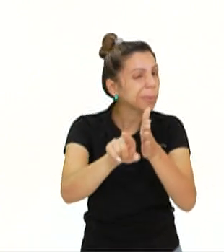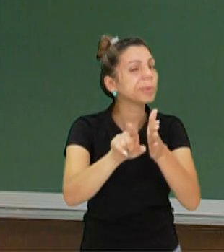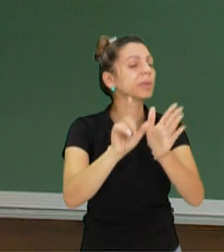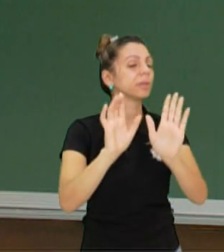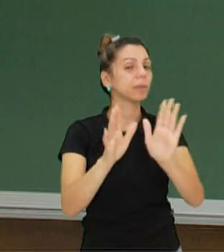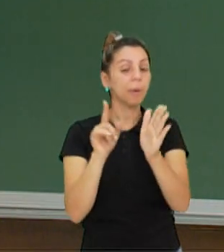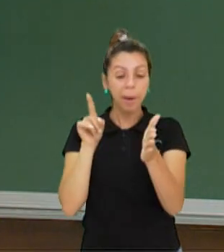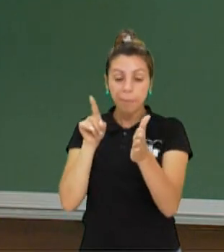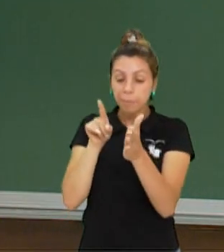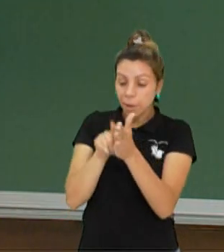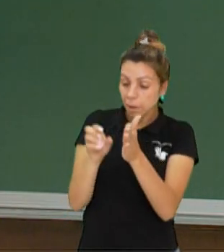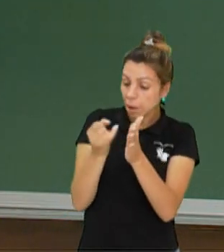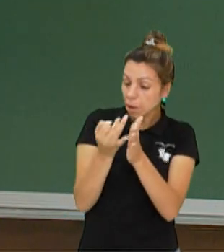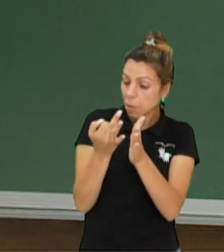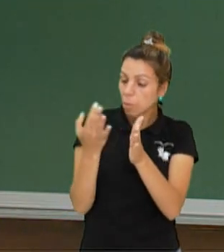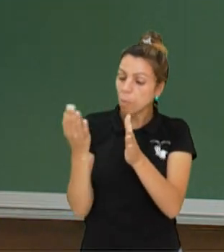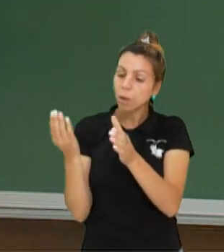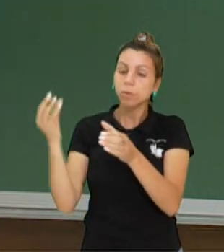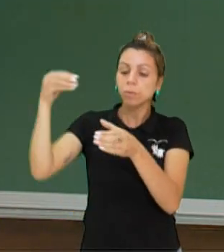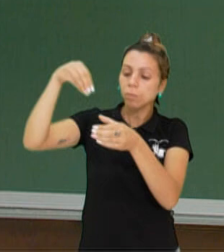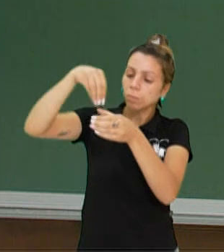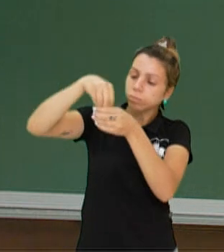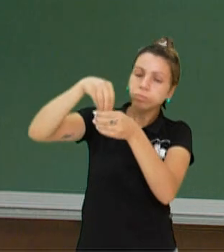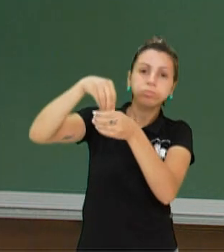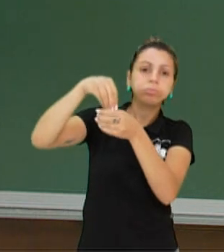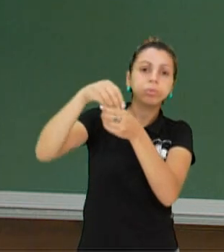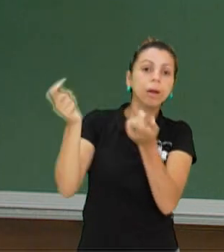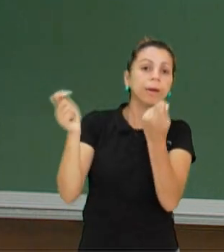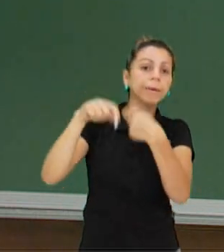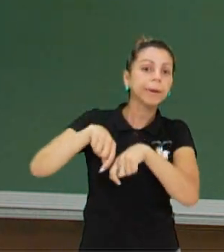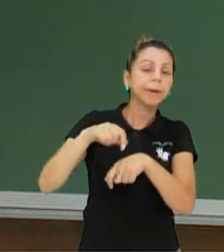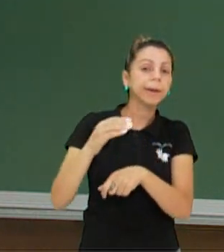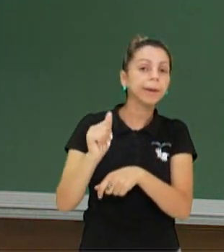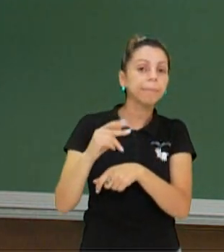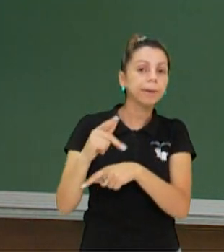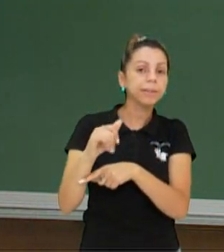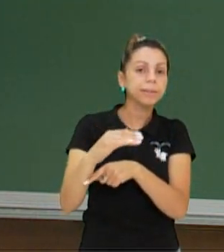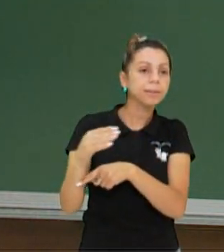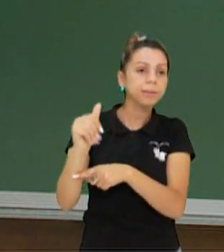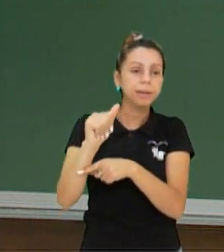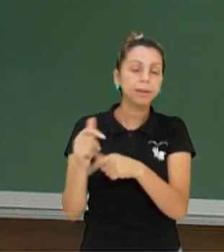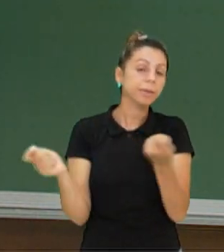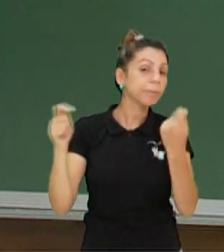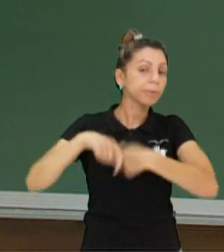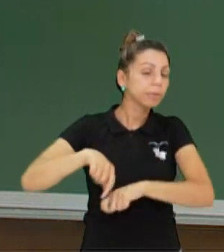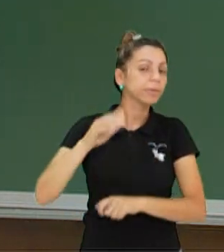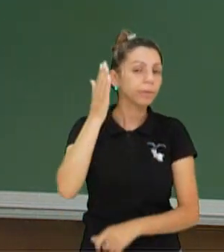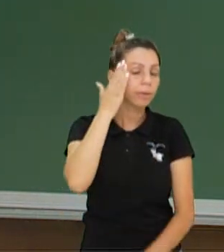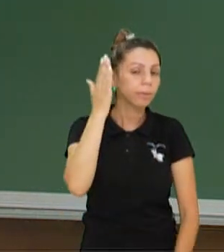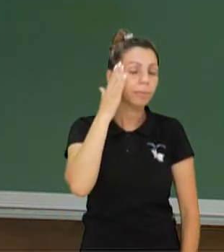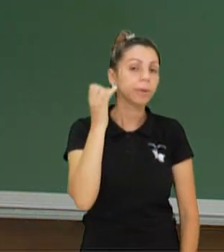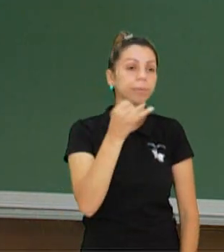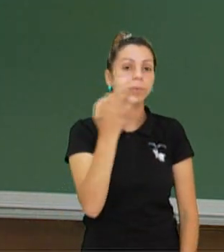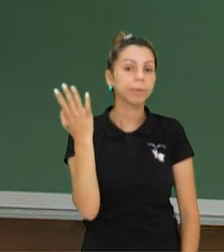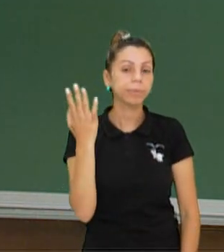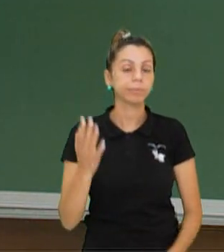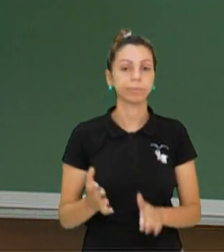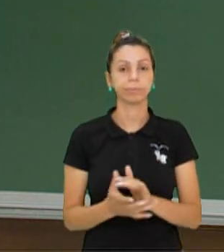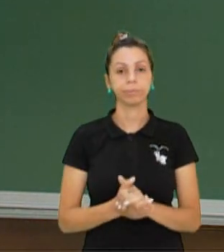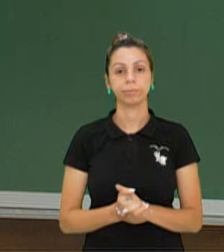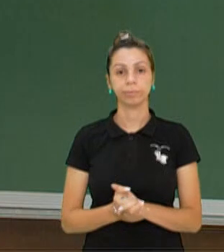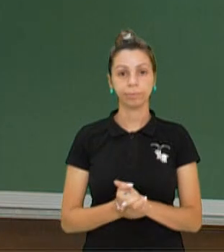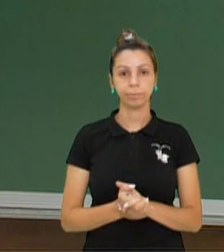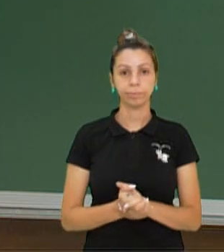do problema é quantos litros cabem nisso, né? Ou seja, quer saber a capacidade dessa mangueira. Para eu ter a capacidade, a gente sabe o quê?